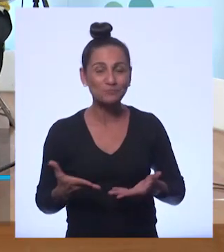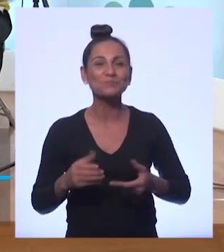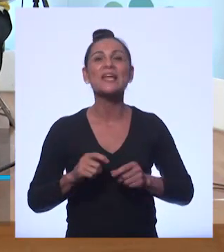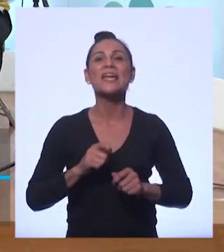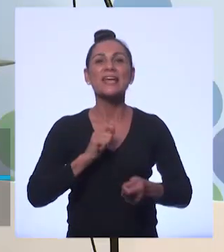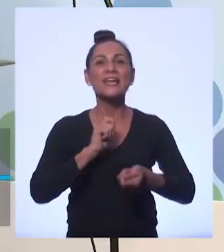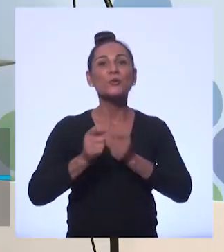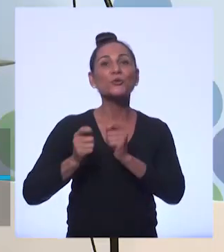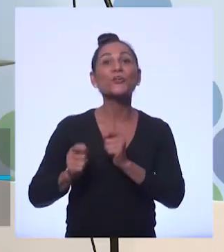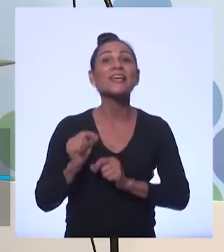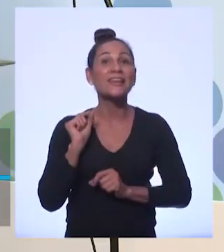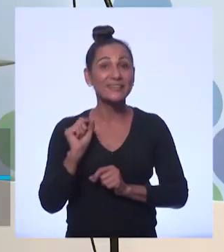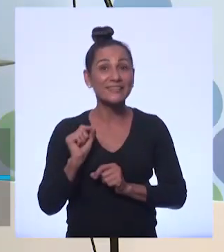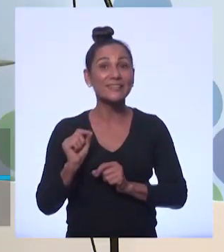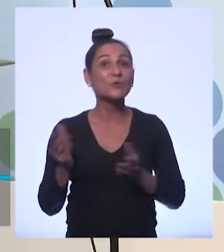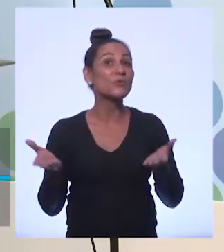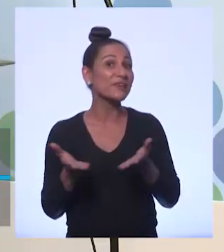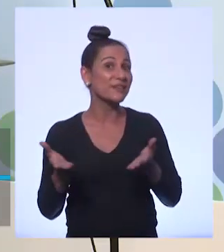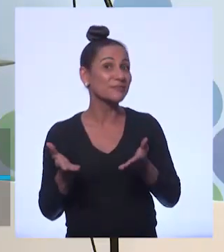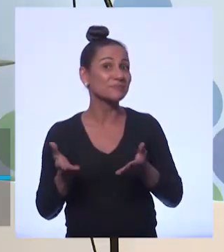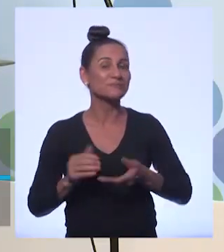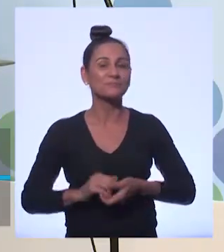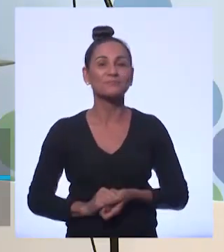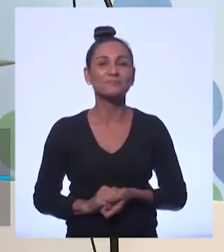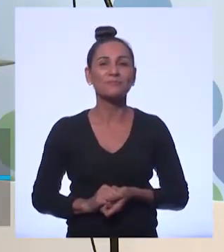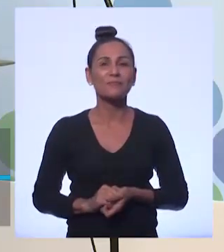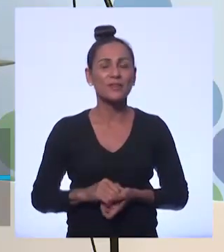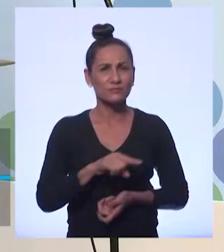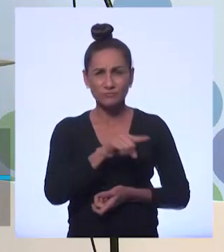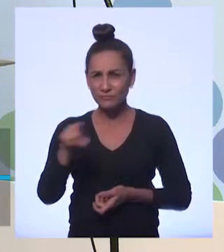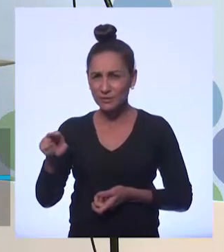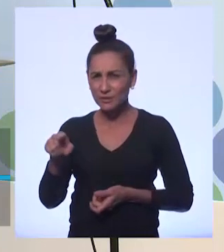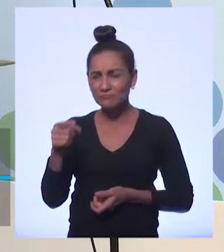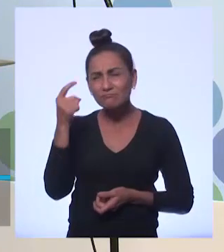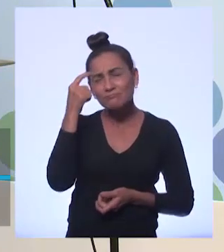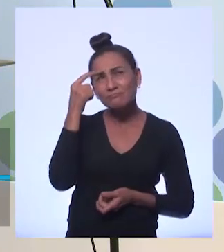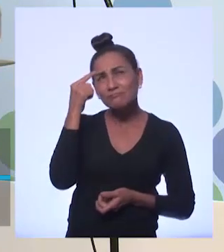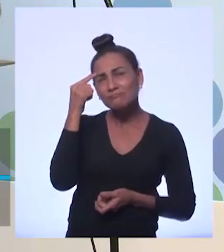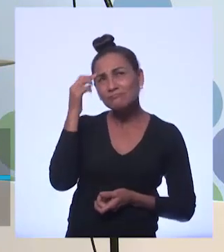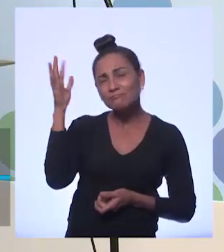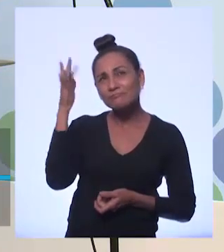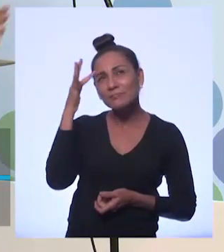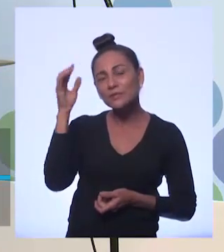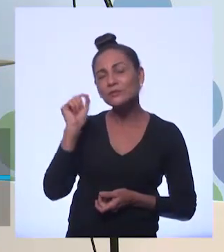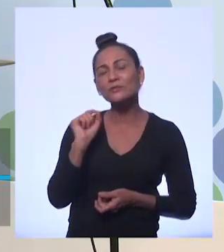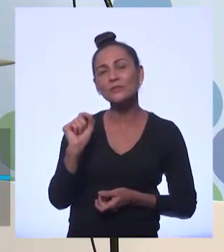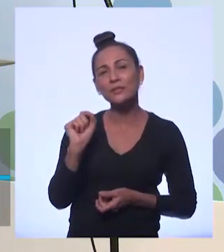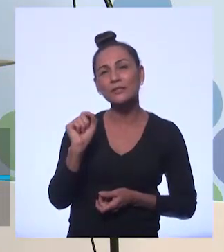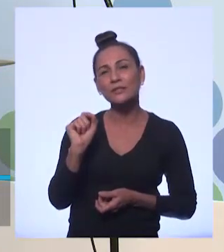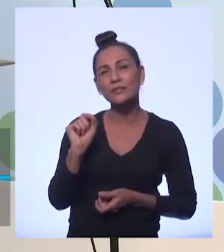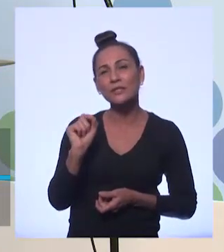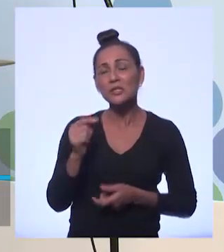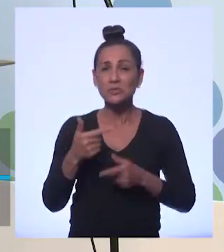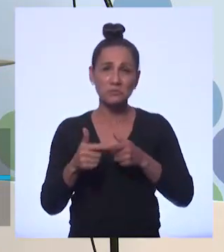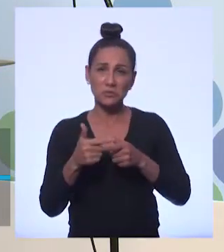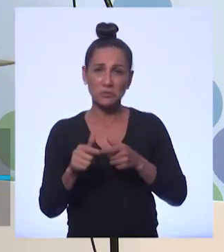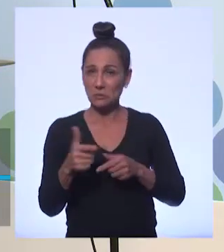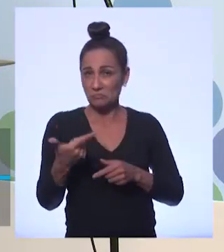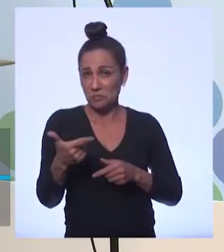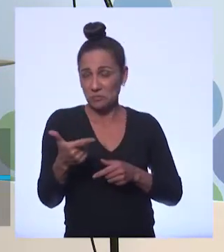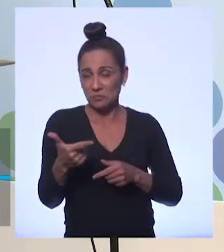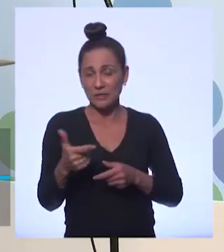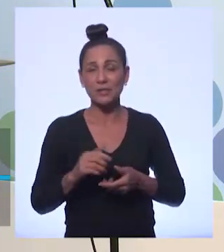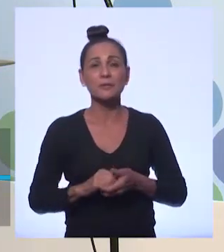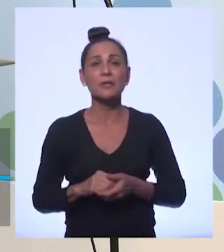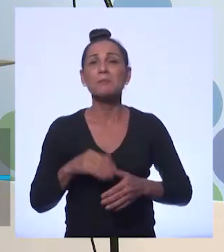eu toquei aqui e com certeza você pensou em alguma coisa, se não pensou também não tem problema,